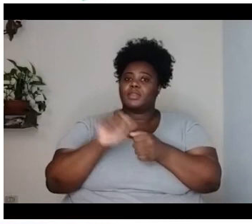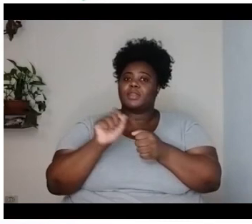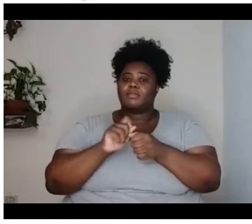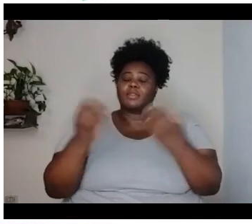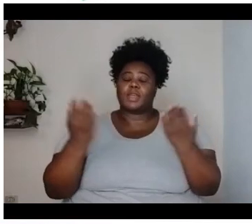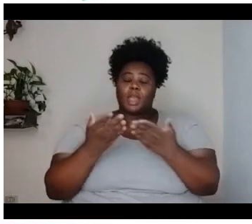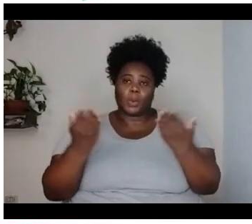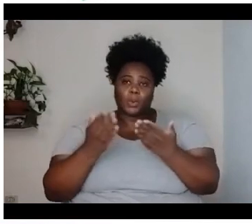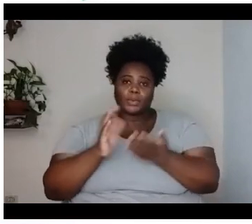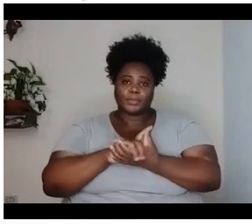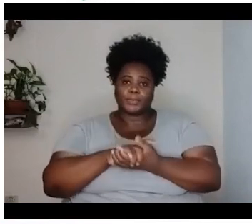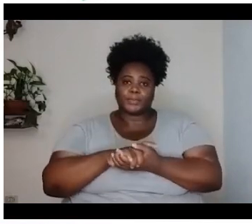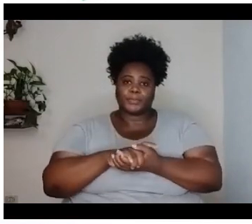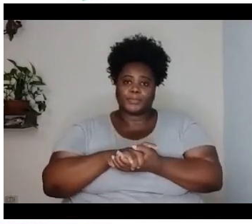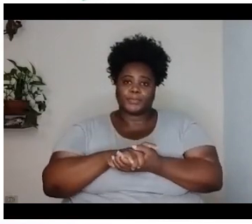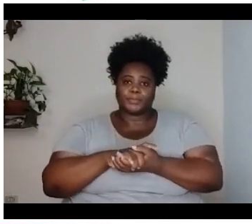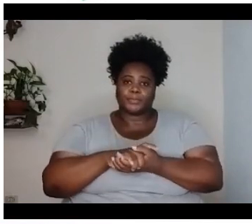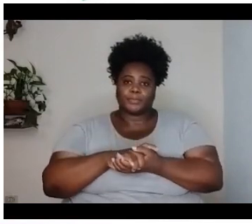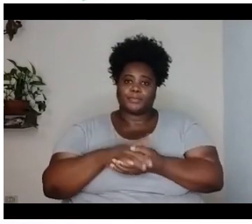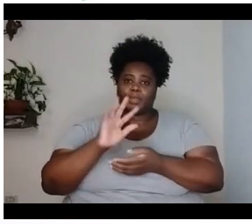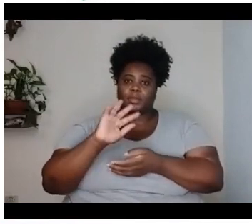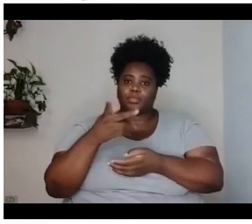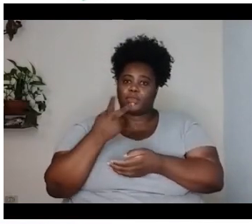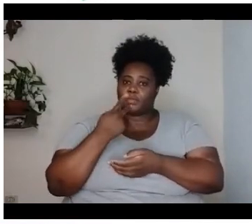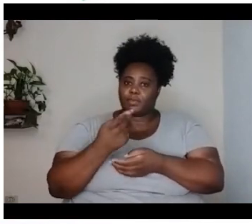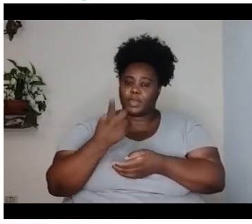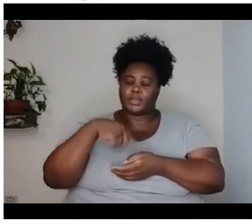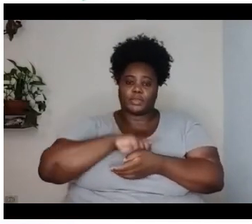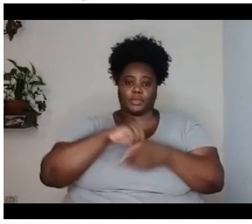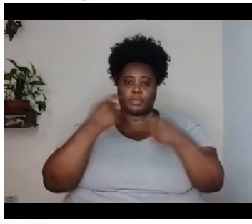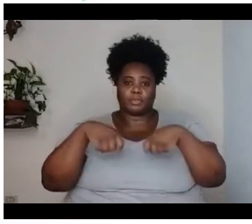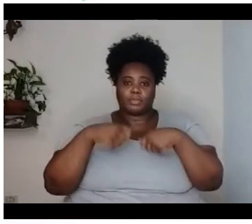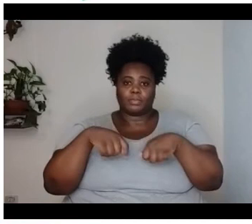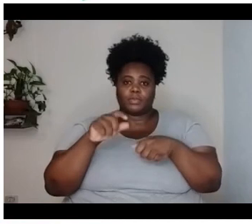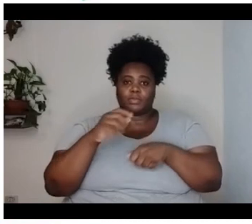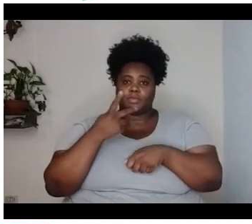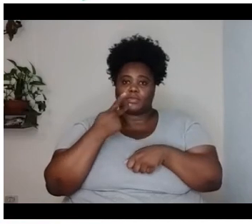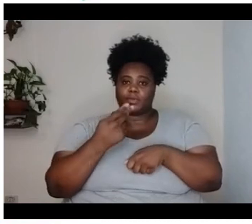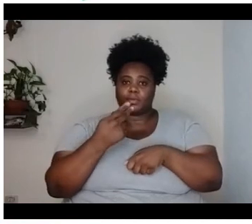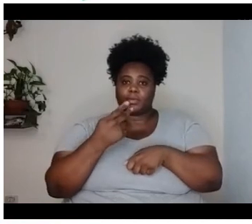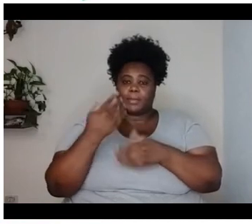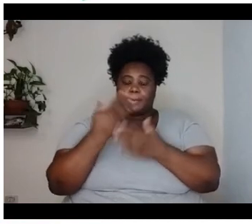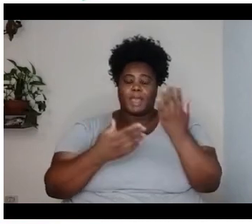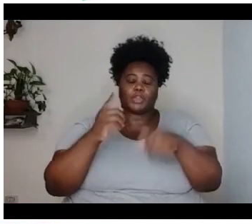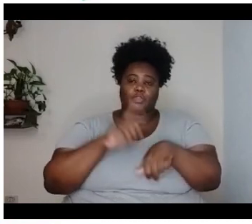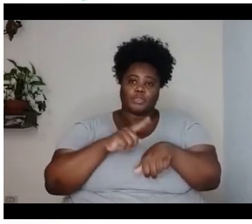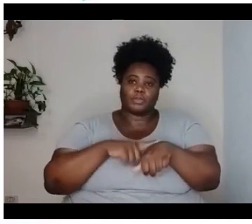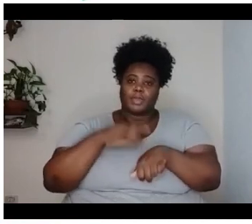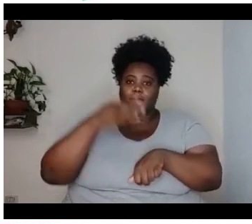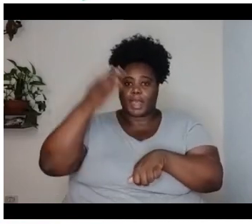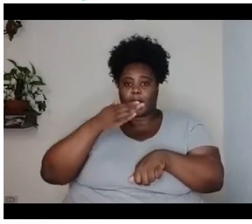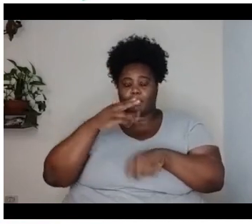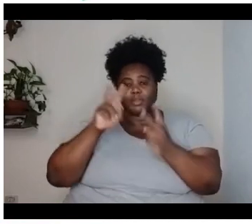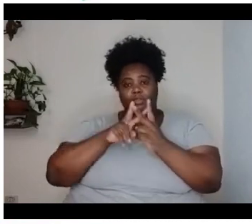agora. Eu já mencionei, mas não precisamos entrar nisso, senão a gente passa muito do tempo. Essa presença online sua,